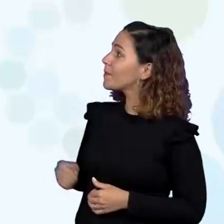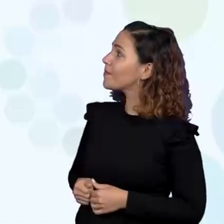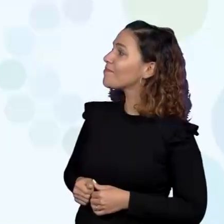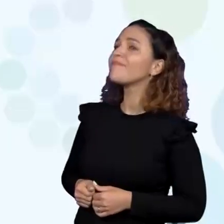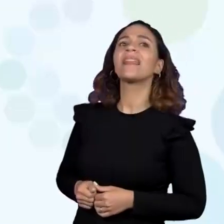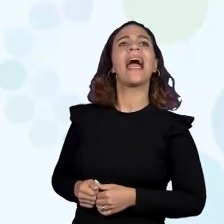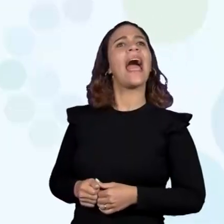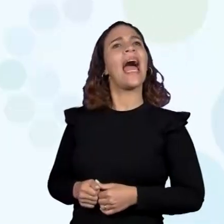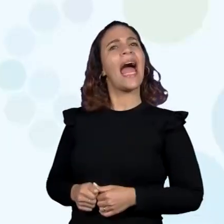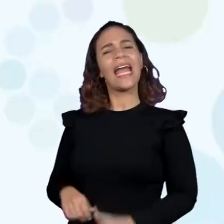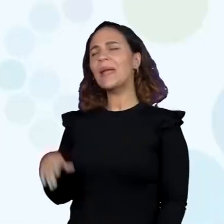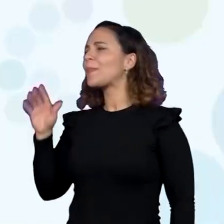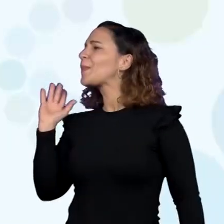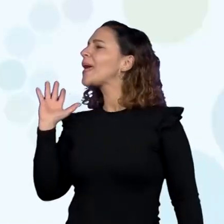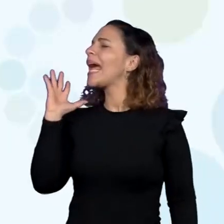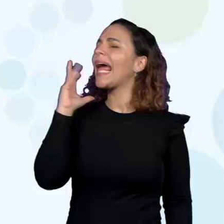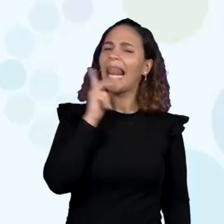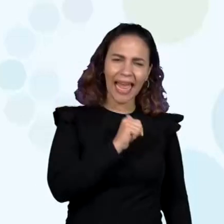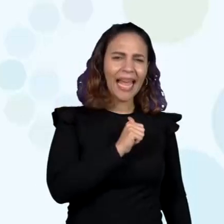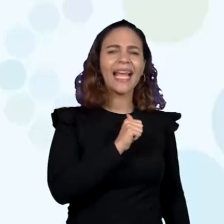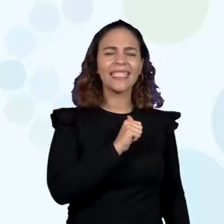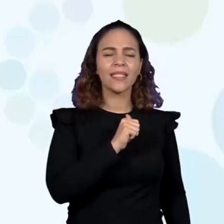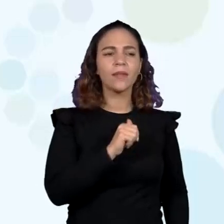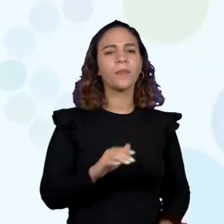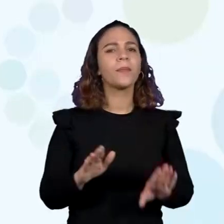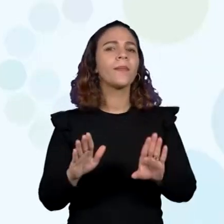Que beleza ou beleza?